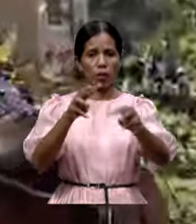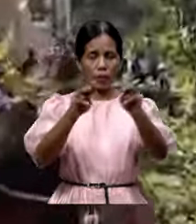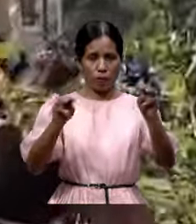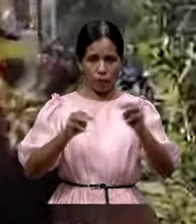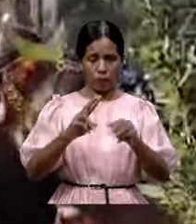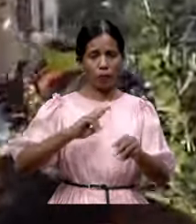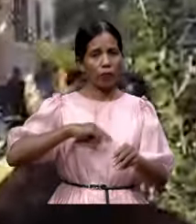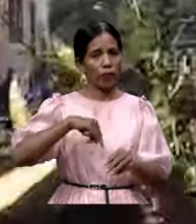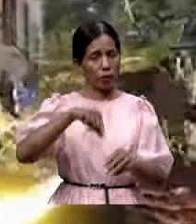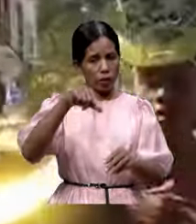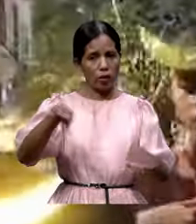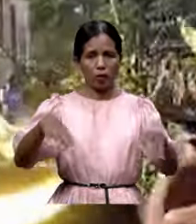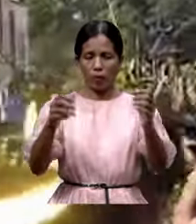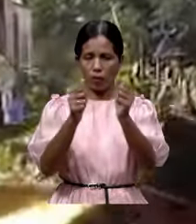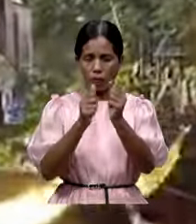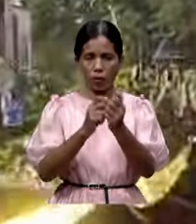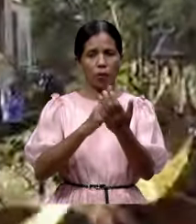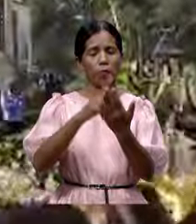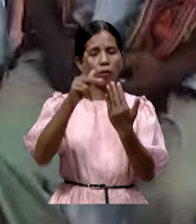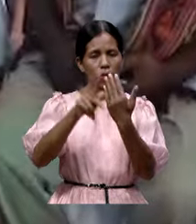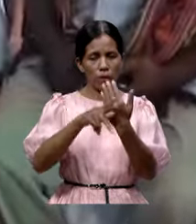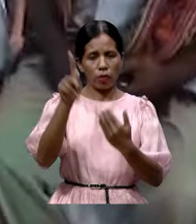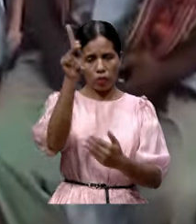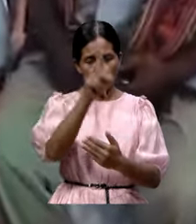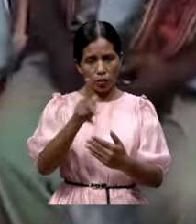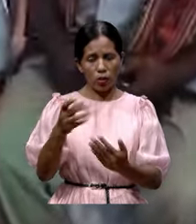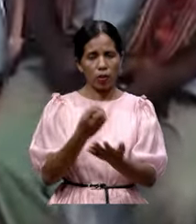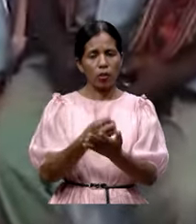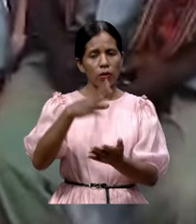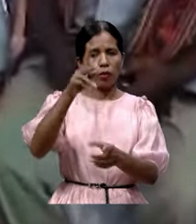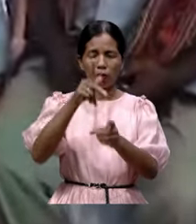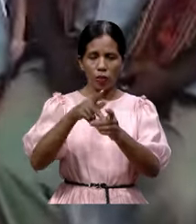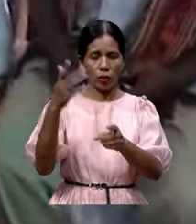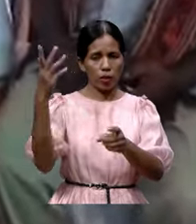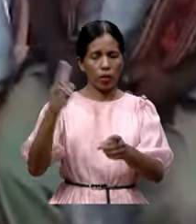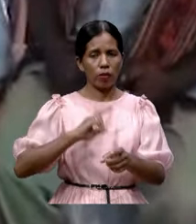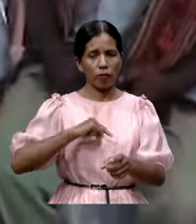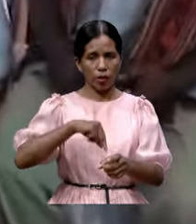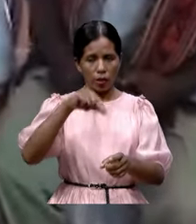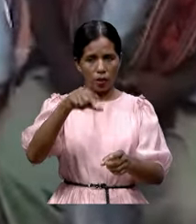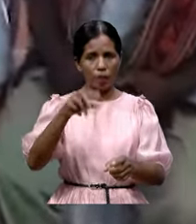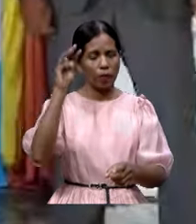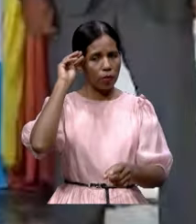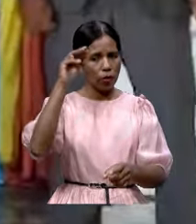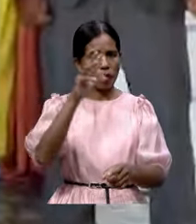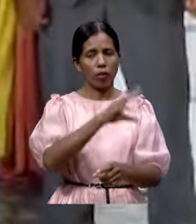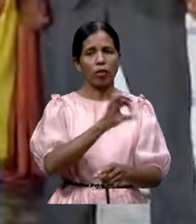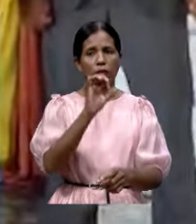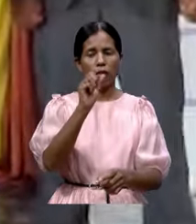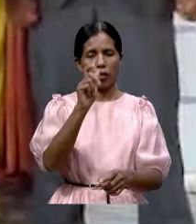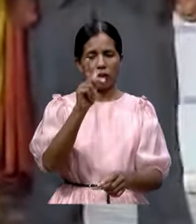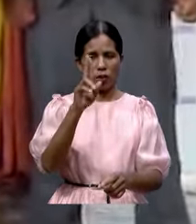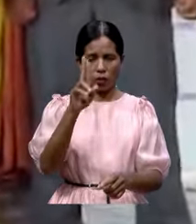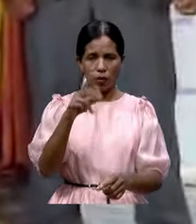Vikeke, coopera no colabora atu programa pesquisa berikusoin mineral iha Vikeke. Ministro Petróleo e Minerais Francisco da Costa